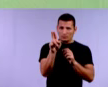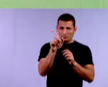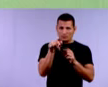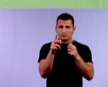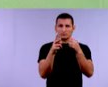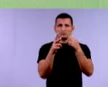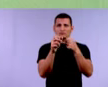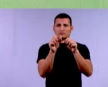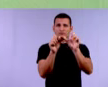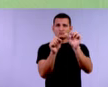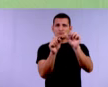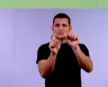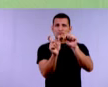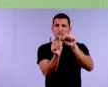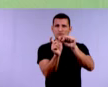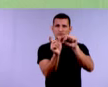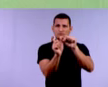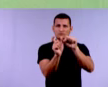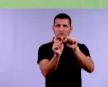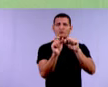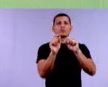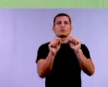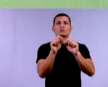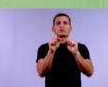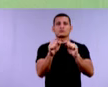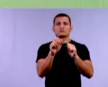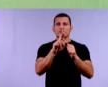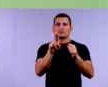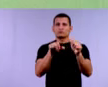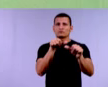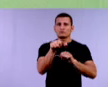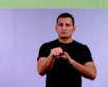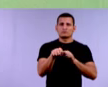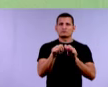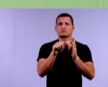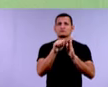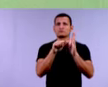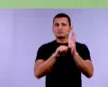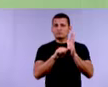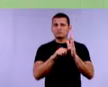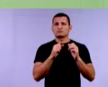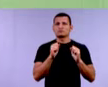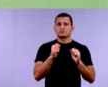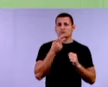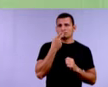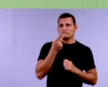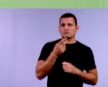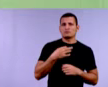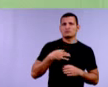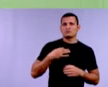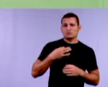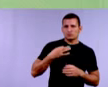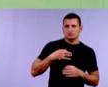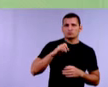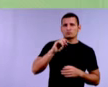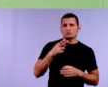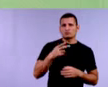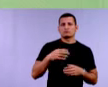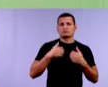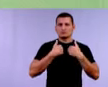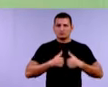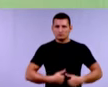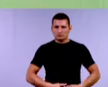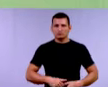pode modificar um nome? Um artigo, eu posso falar a blusa, o casaco, o pronome,